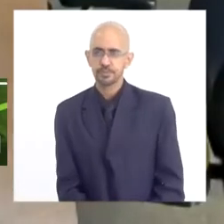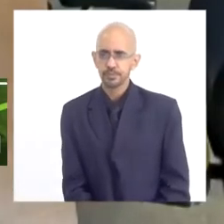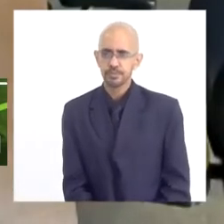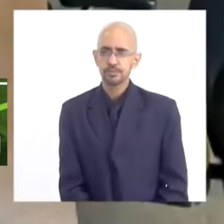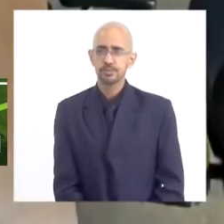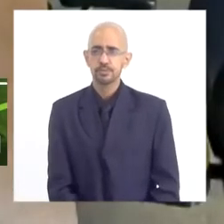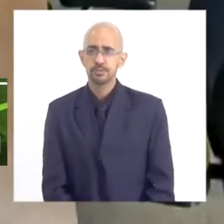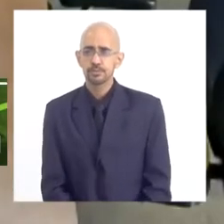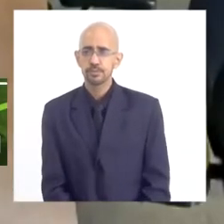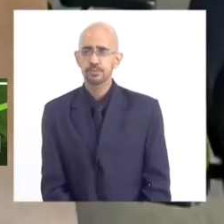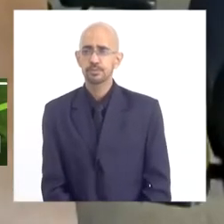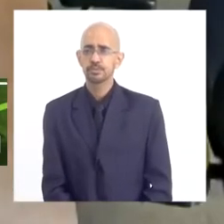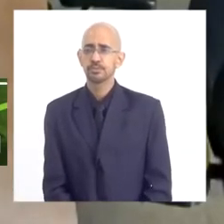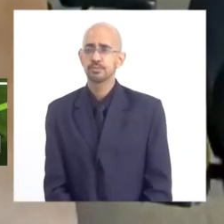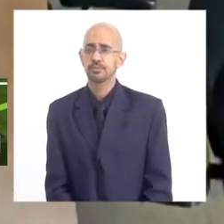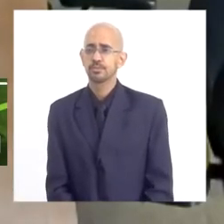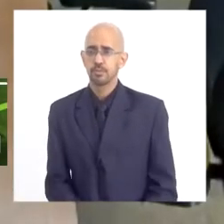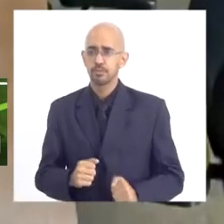Pode iniciar.